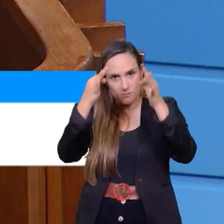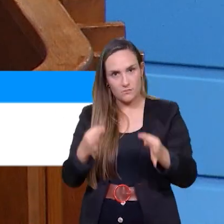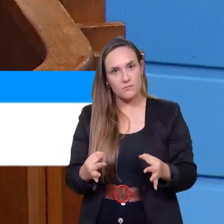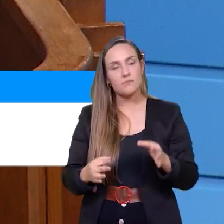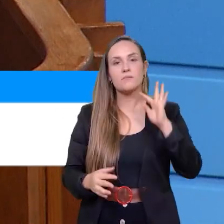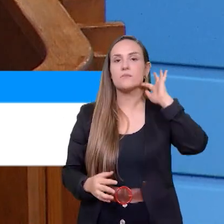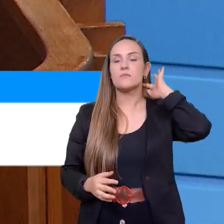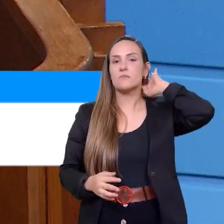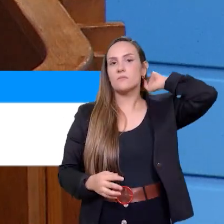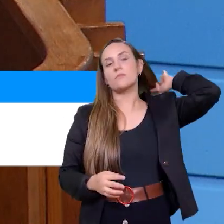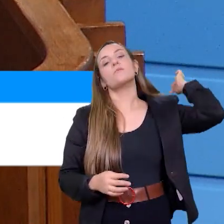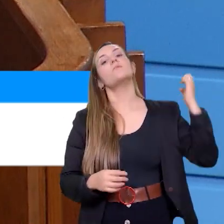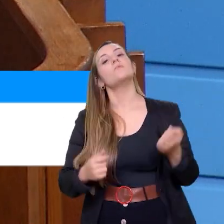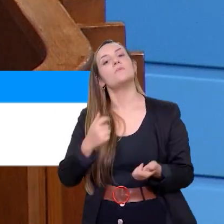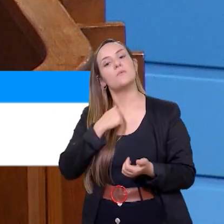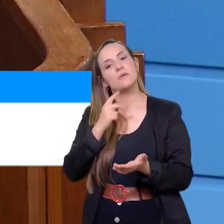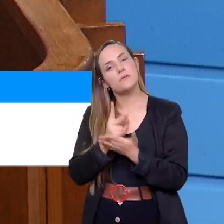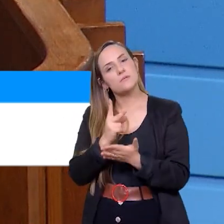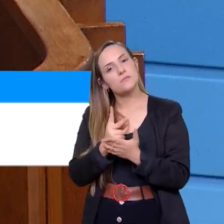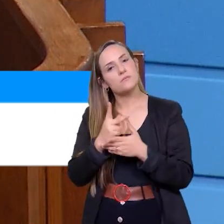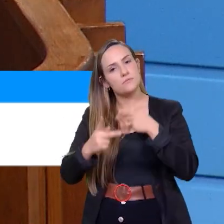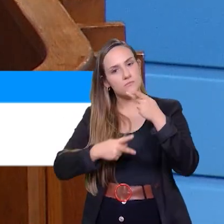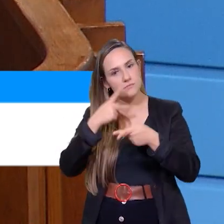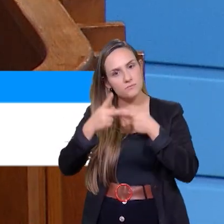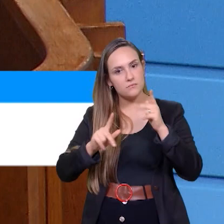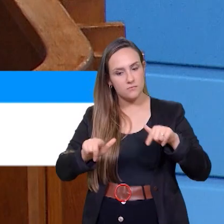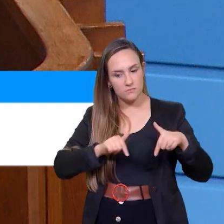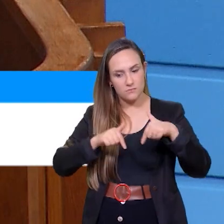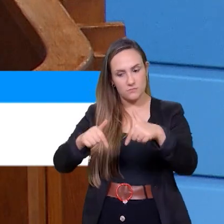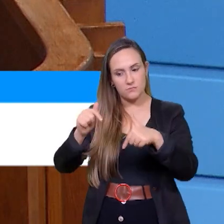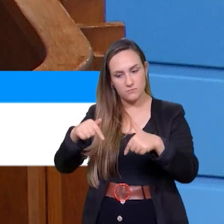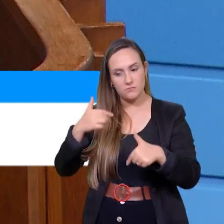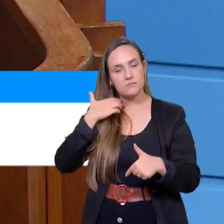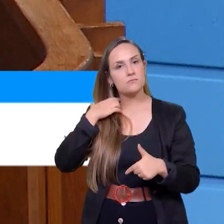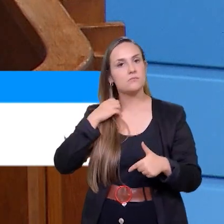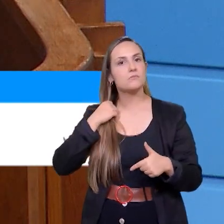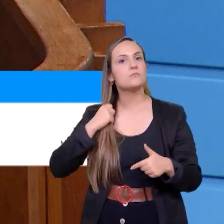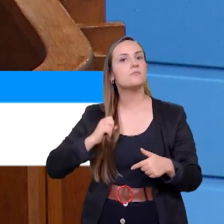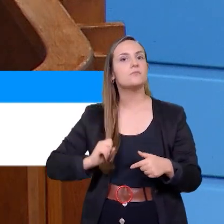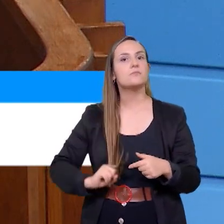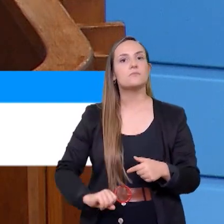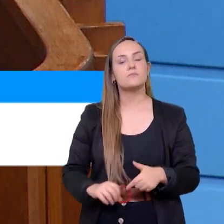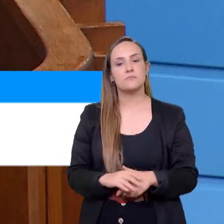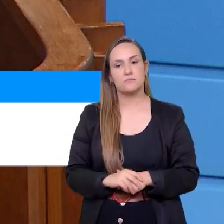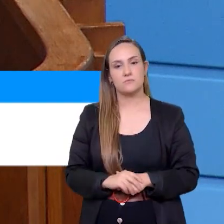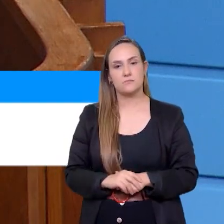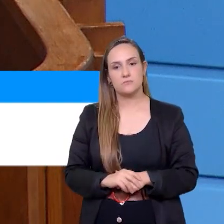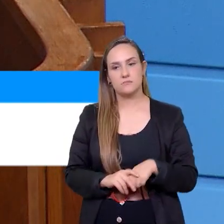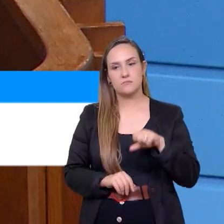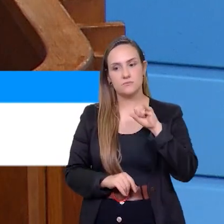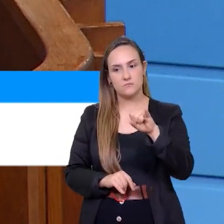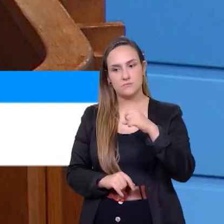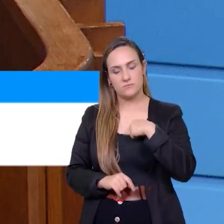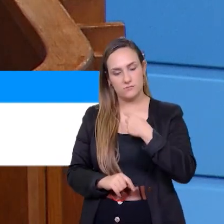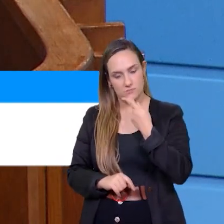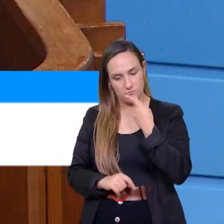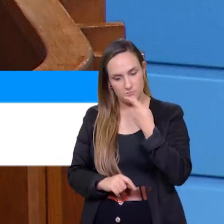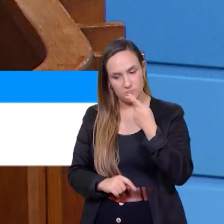viver com dignidade. Eu sempre ressalto que nessa luta de todos nós, quando se